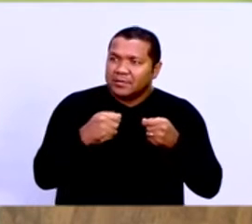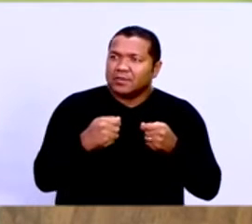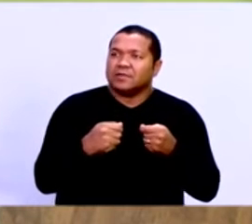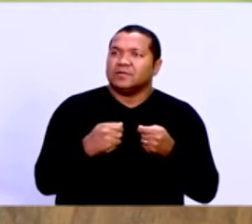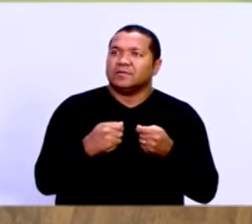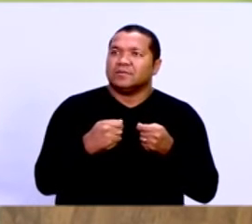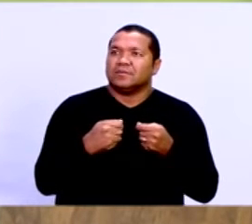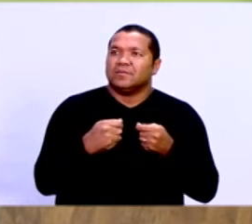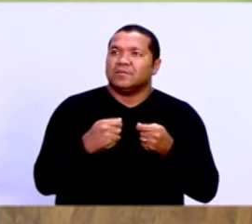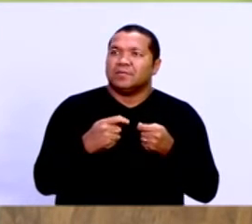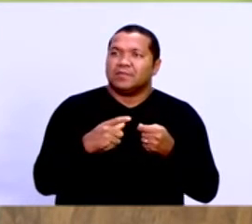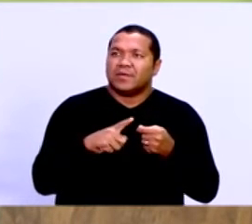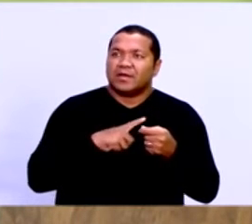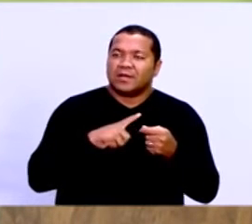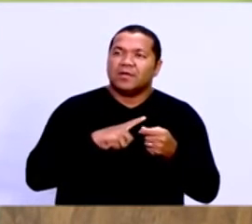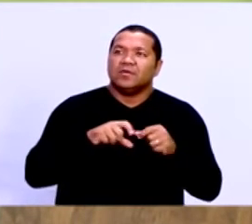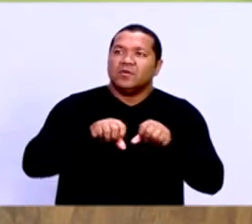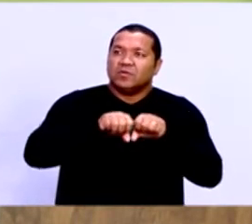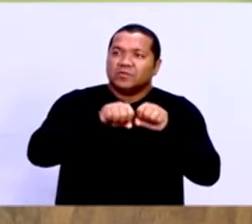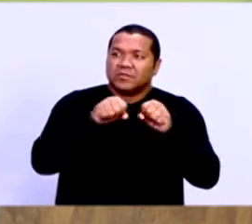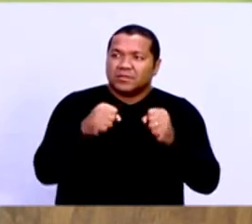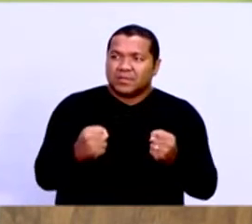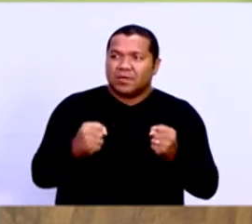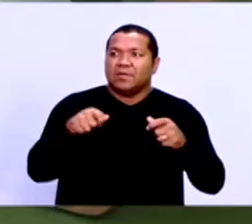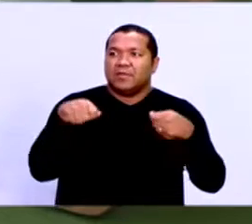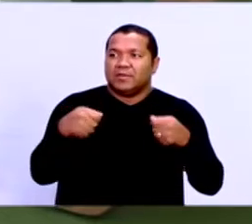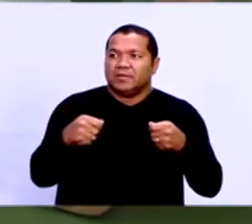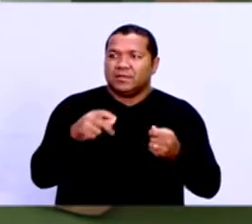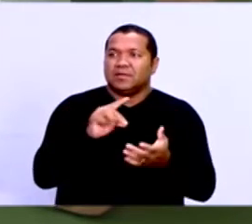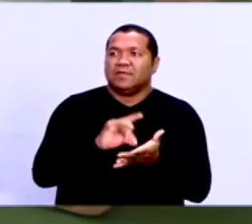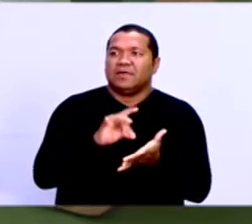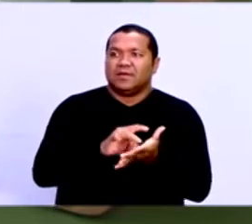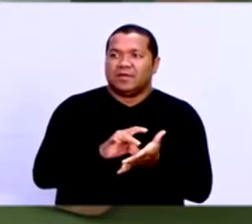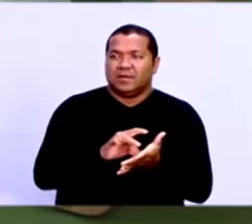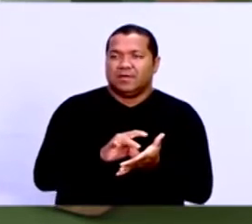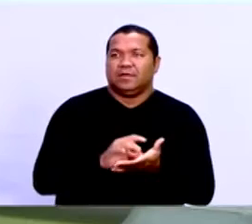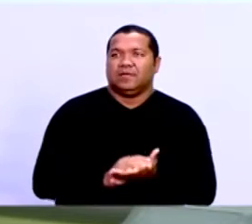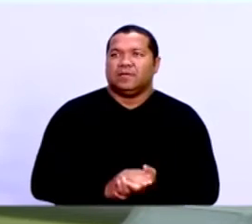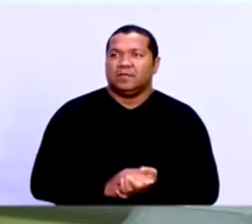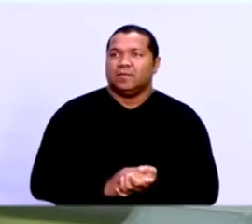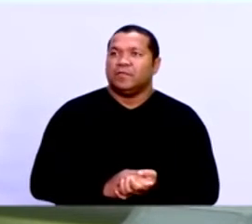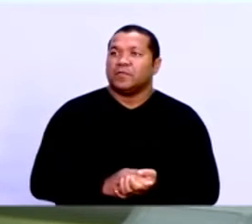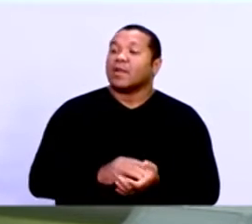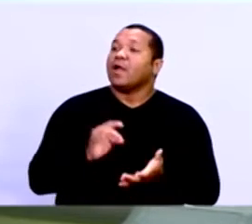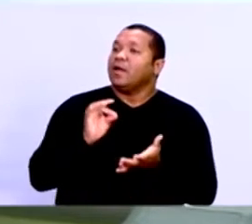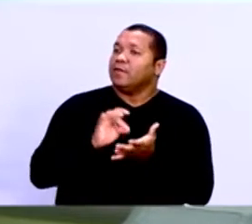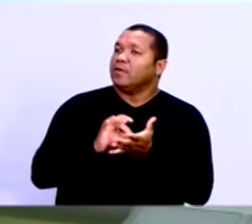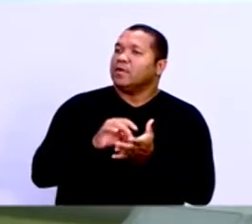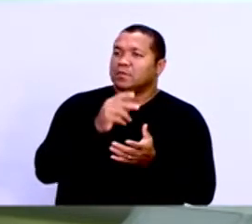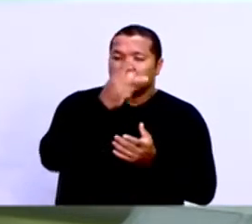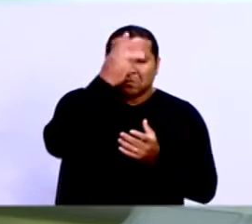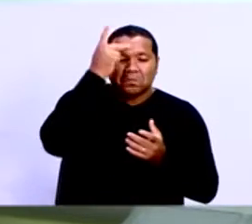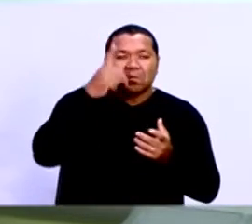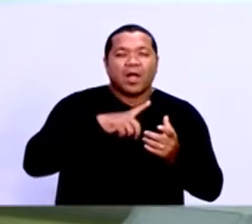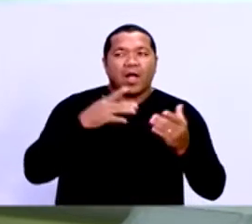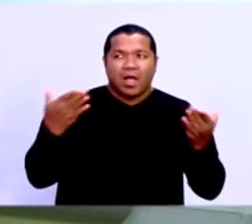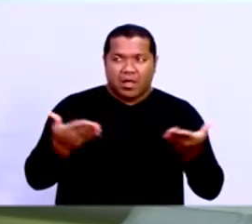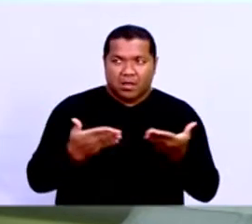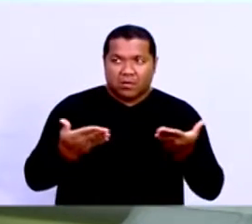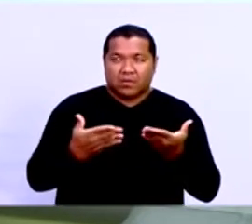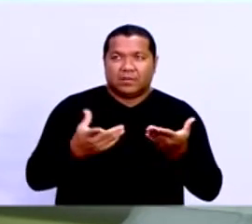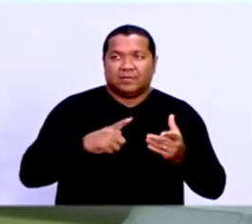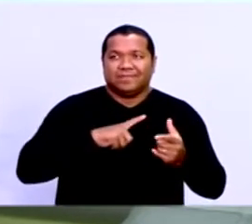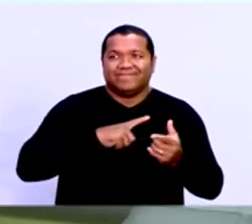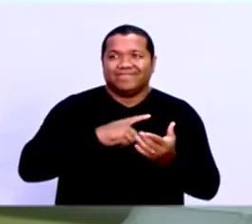ter a funcionalidade que ele necessita exatamente é isso mesmo pessoal agora nós vamos partir para as